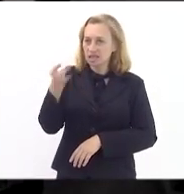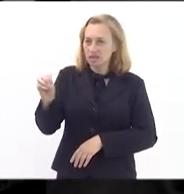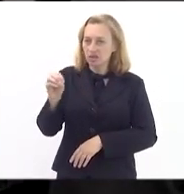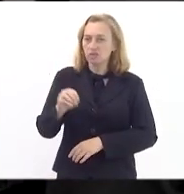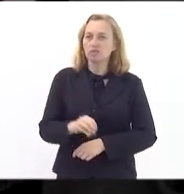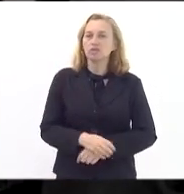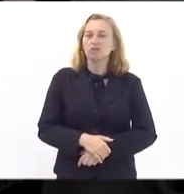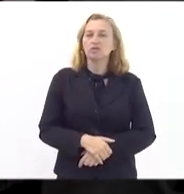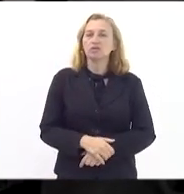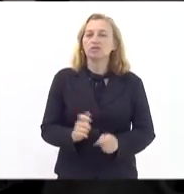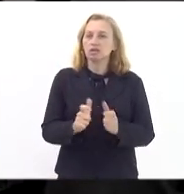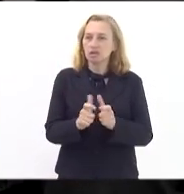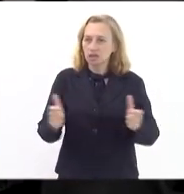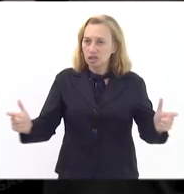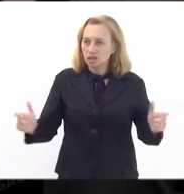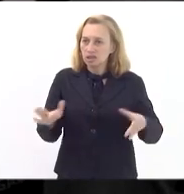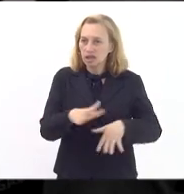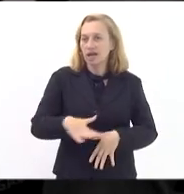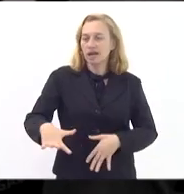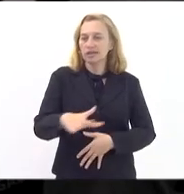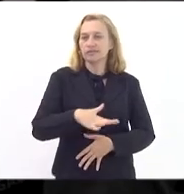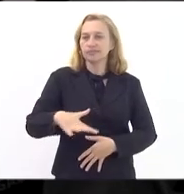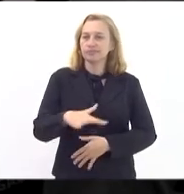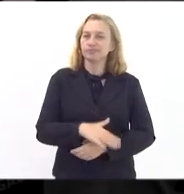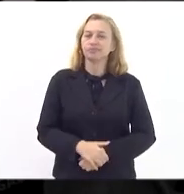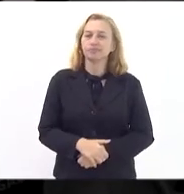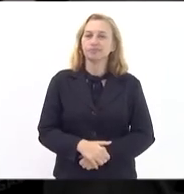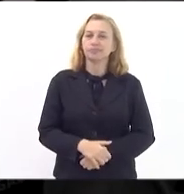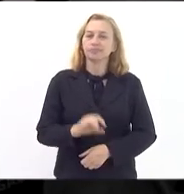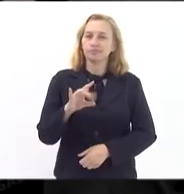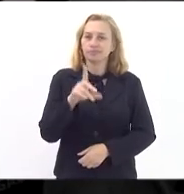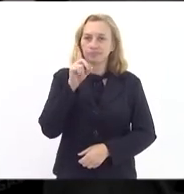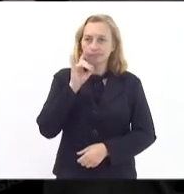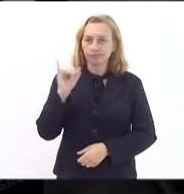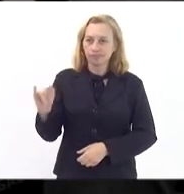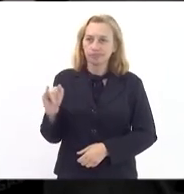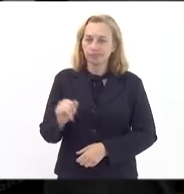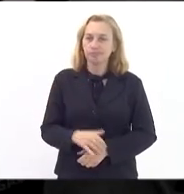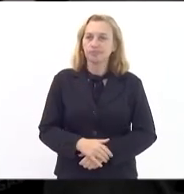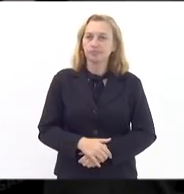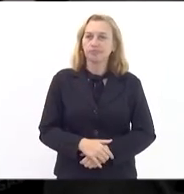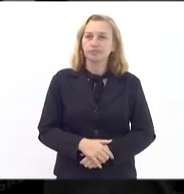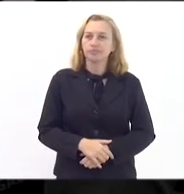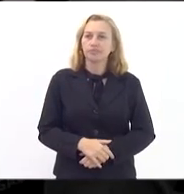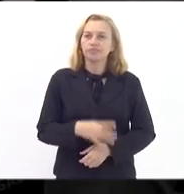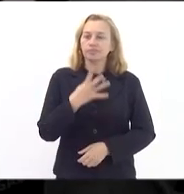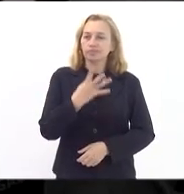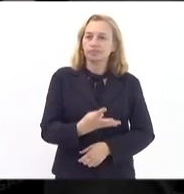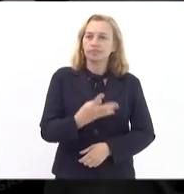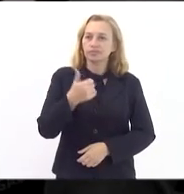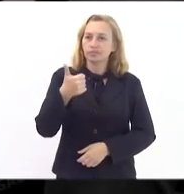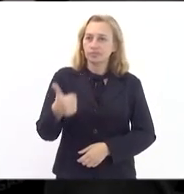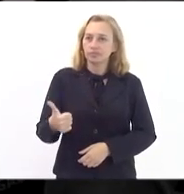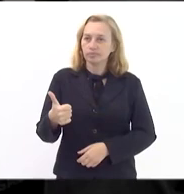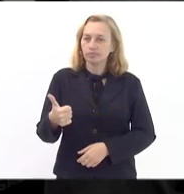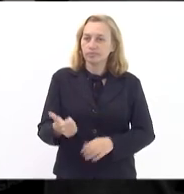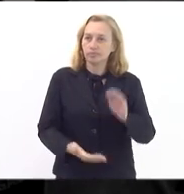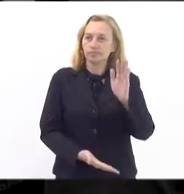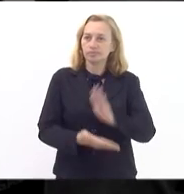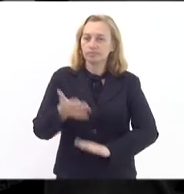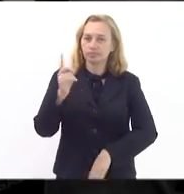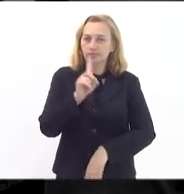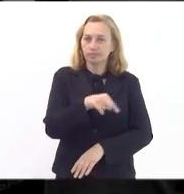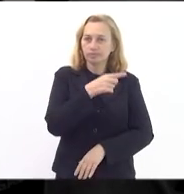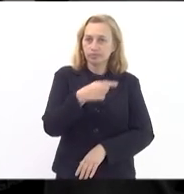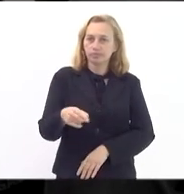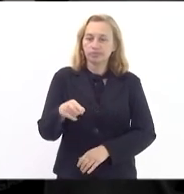pega um trecho grande do ciclo só nesse dia nós tivemos 41 viagens canceladas por